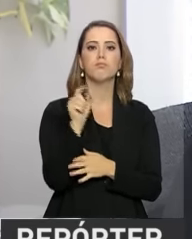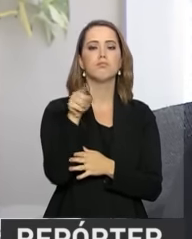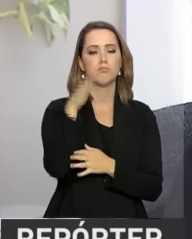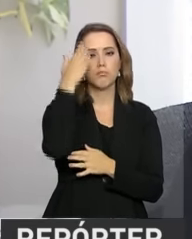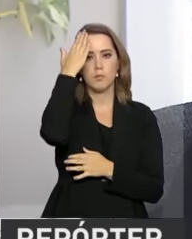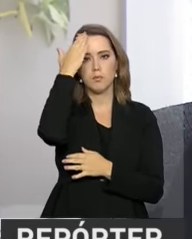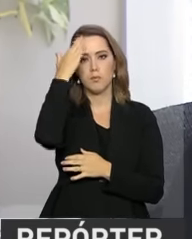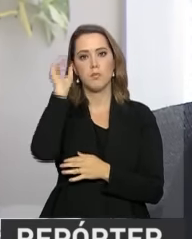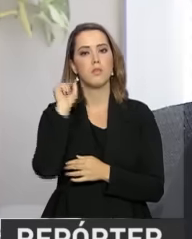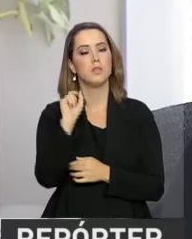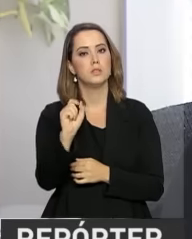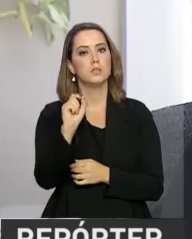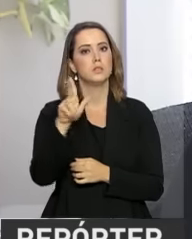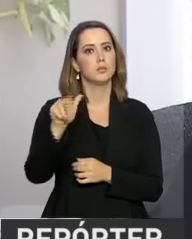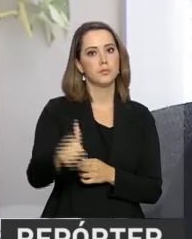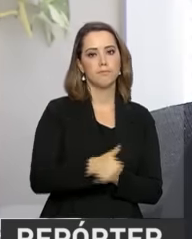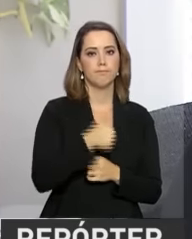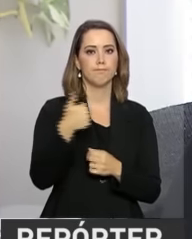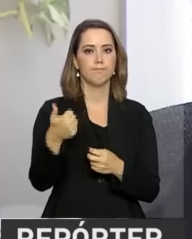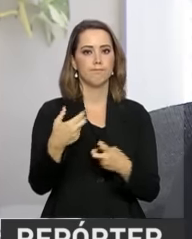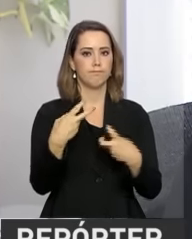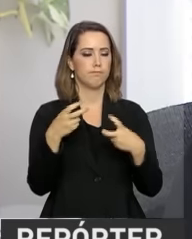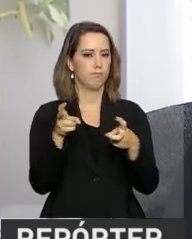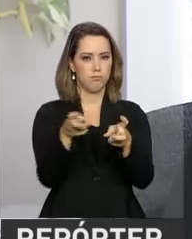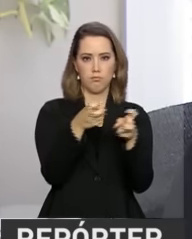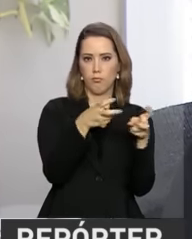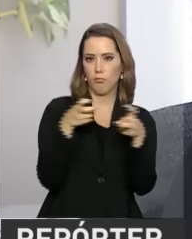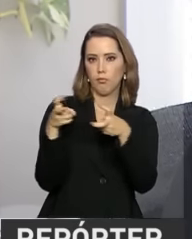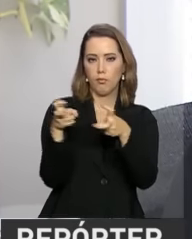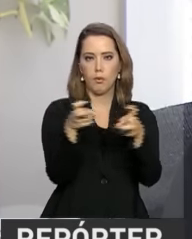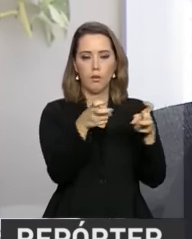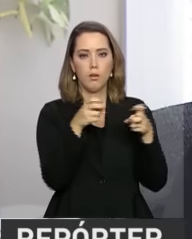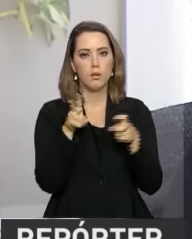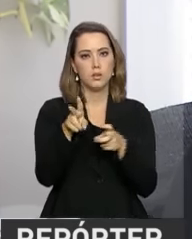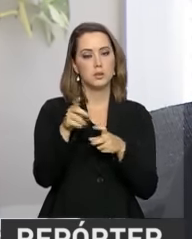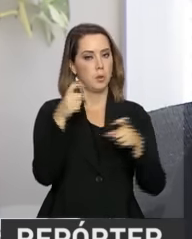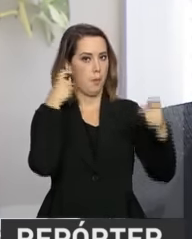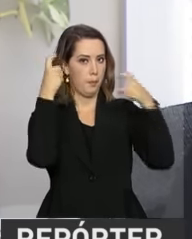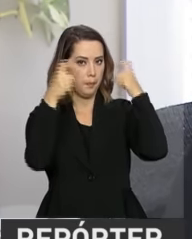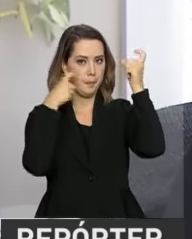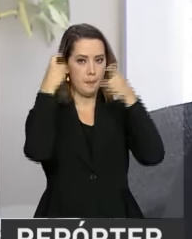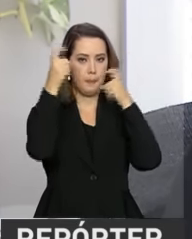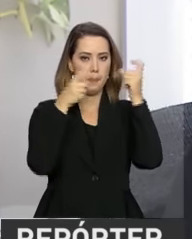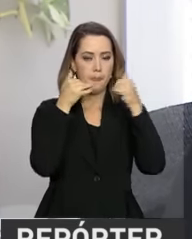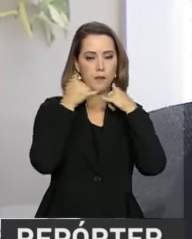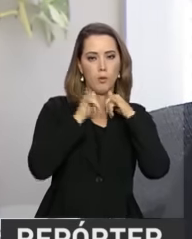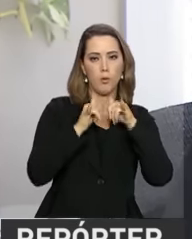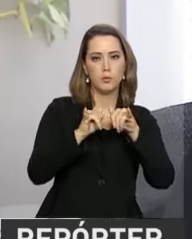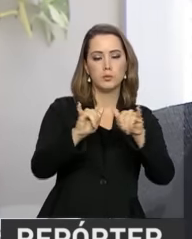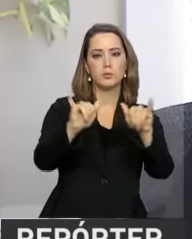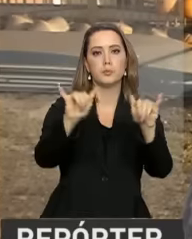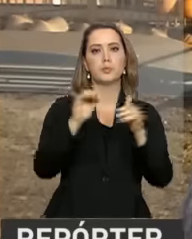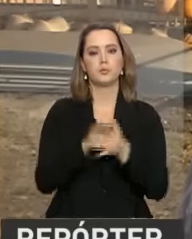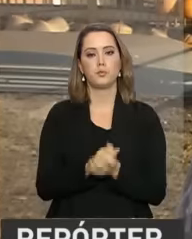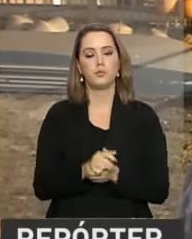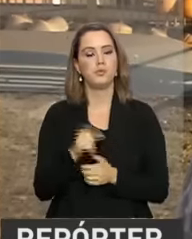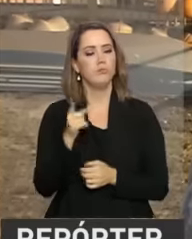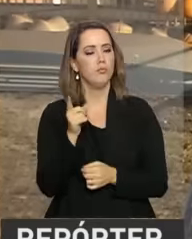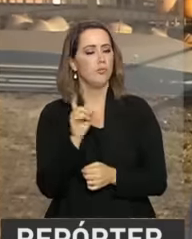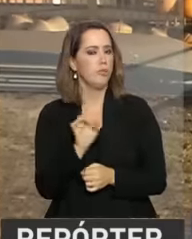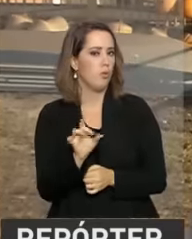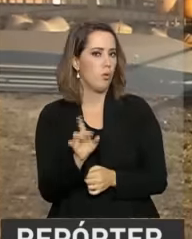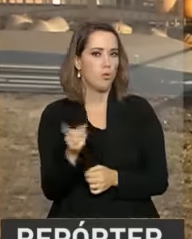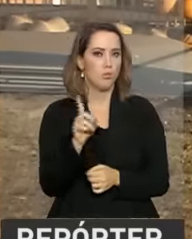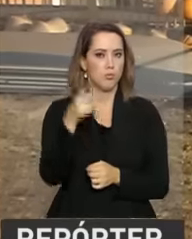elas melhoram imagem perante o mercado quando Elas mostram essa preocupação com eficiência energética e com sustentabilidade e não são só